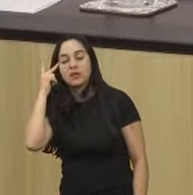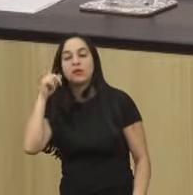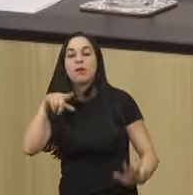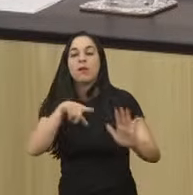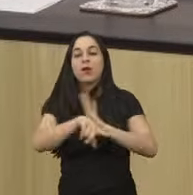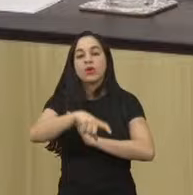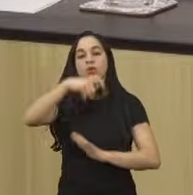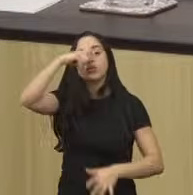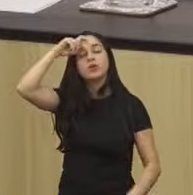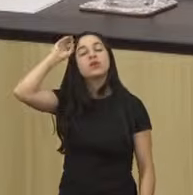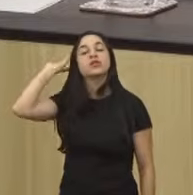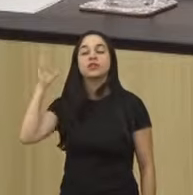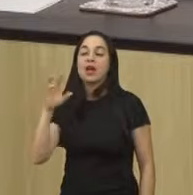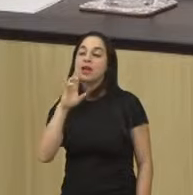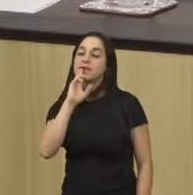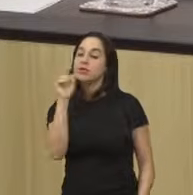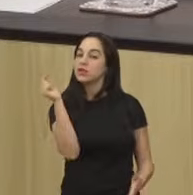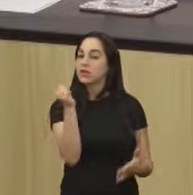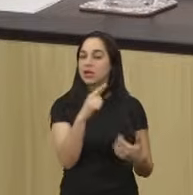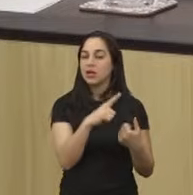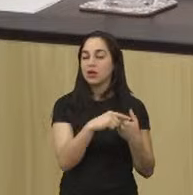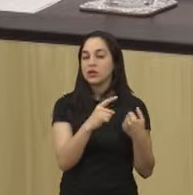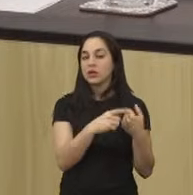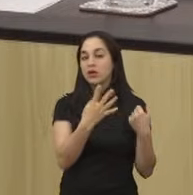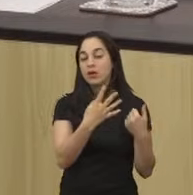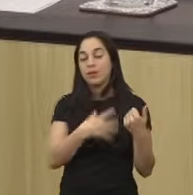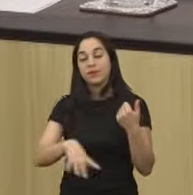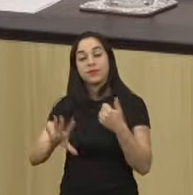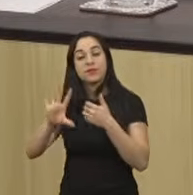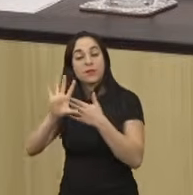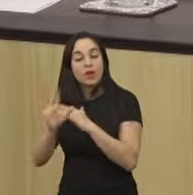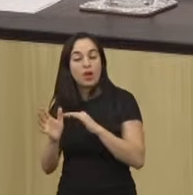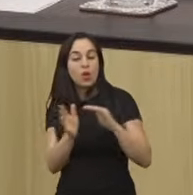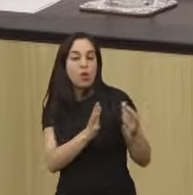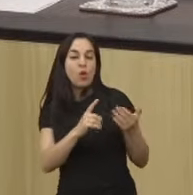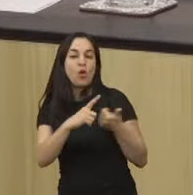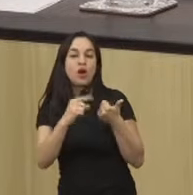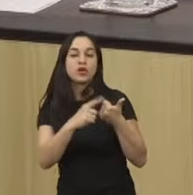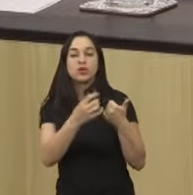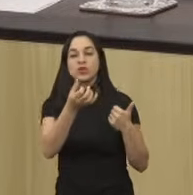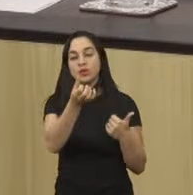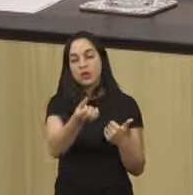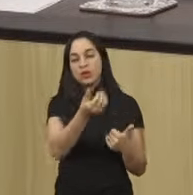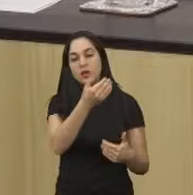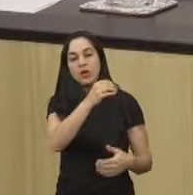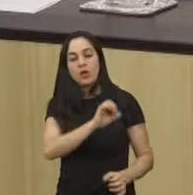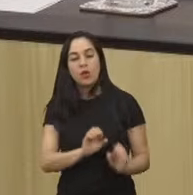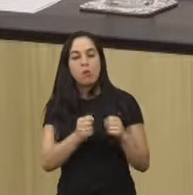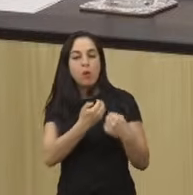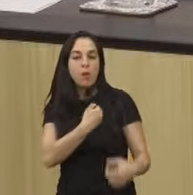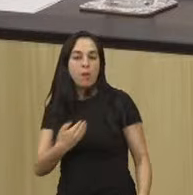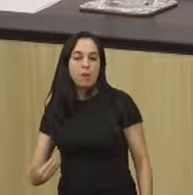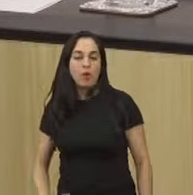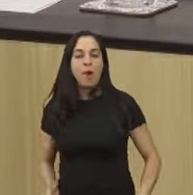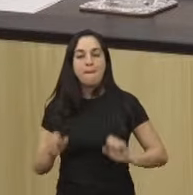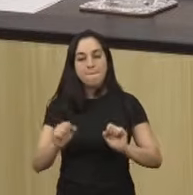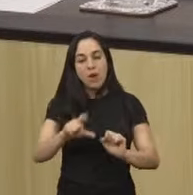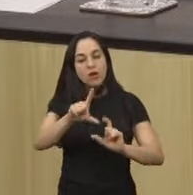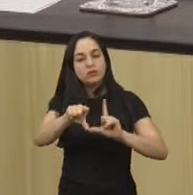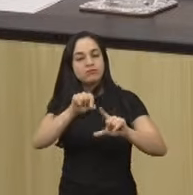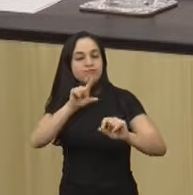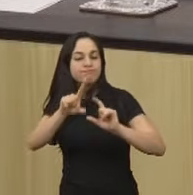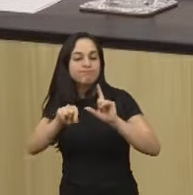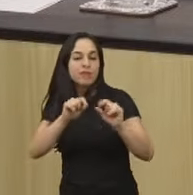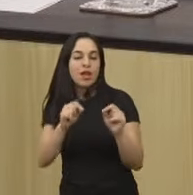está respondida aqui. O artigo 6º, o poder público municipal poderá realizar premiações, programas